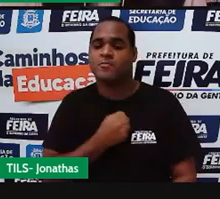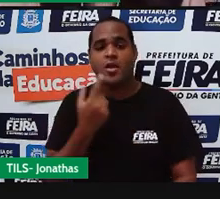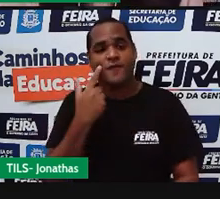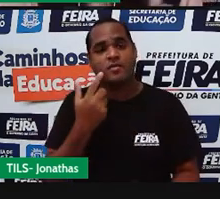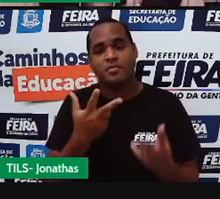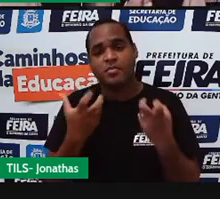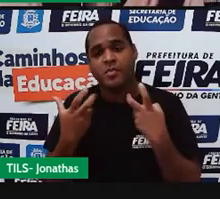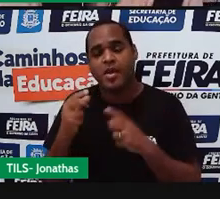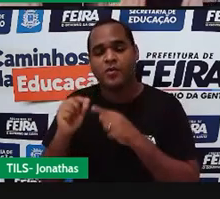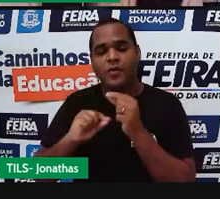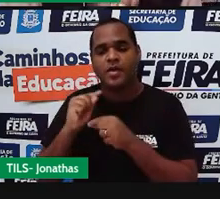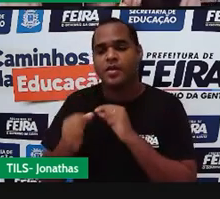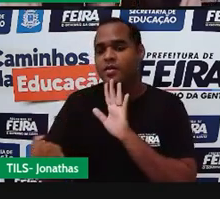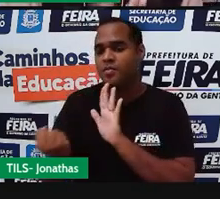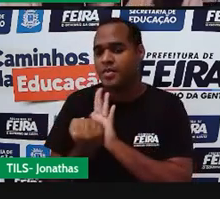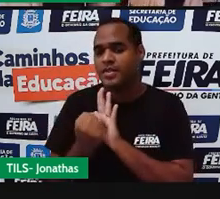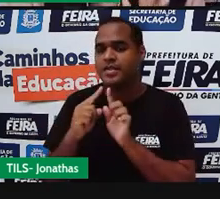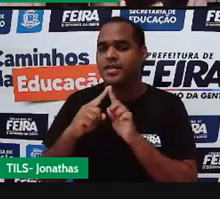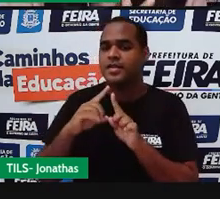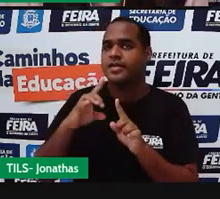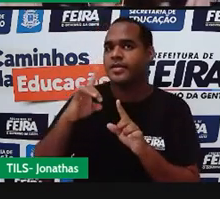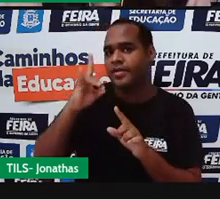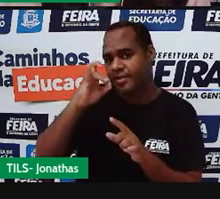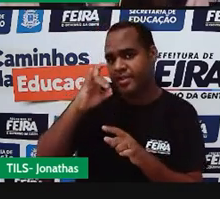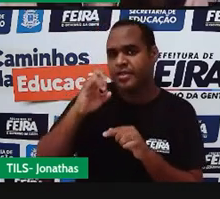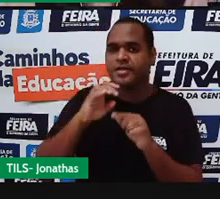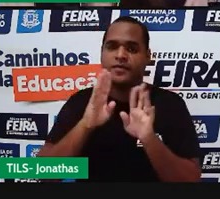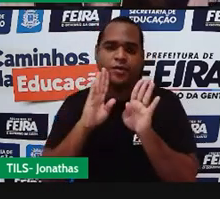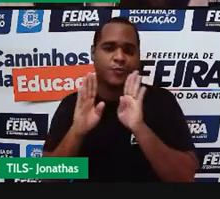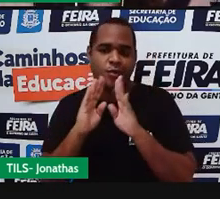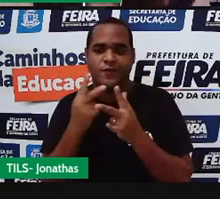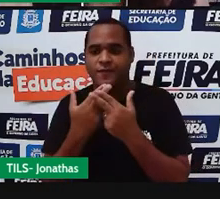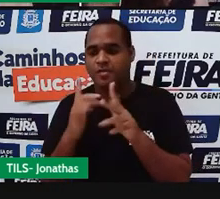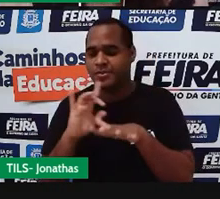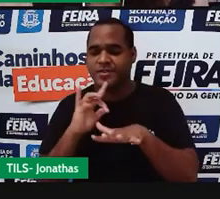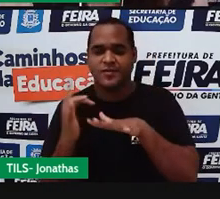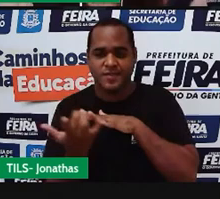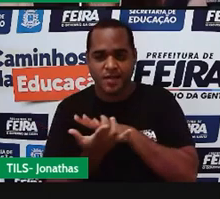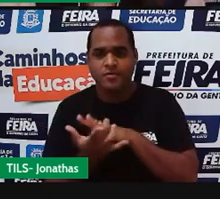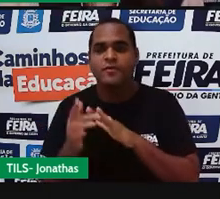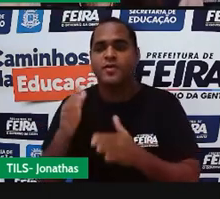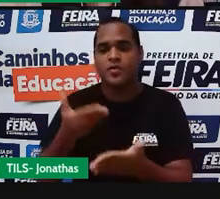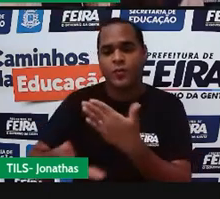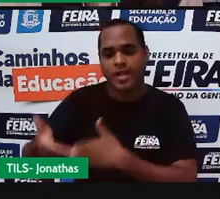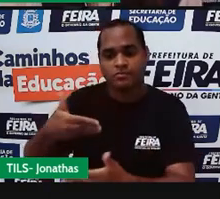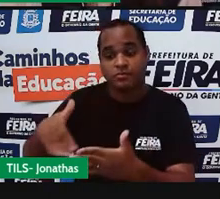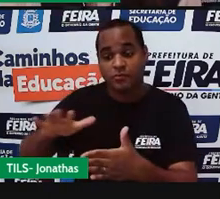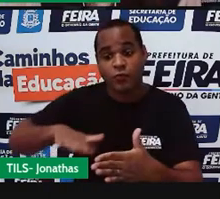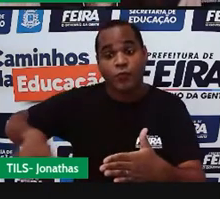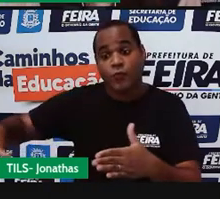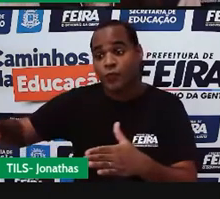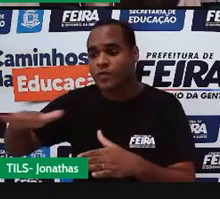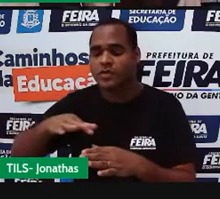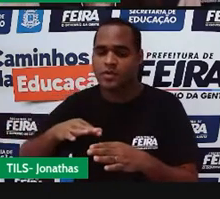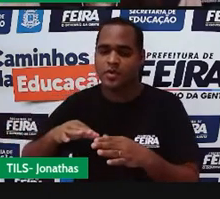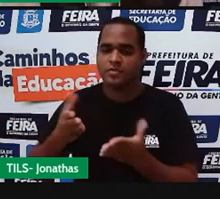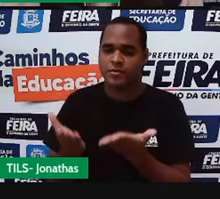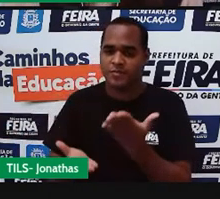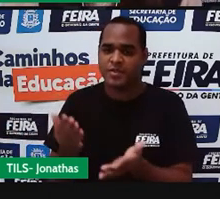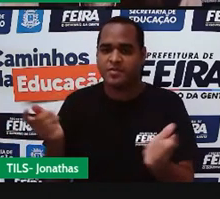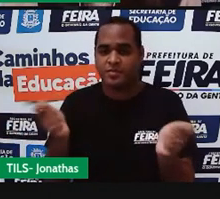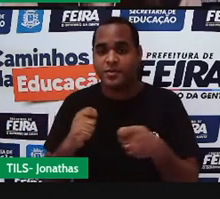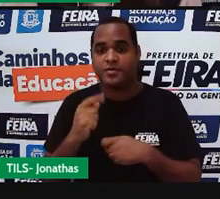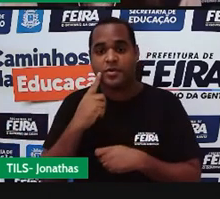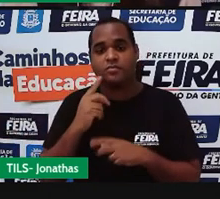ver vocês me marcando aí do que é que vocês estão fazendo para cuidar desse nosso planeta para manter esse equilíbrio nosso